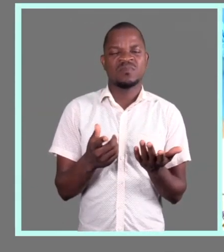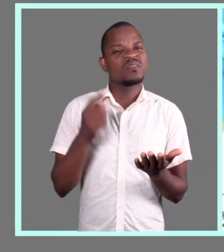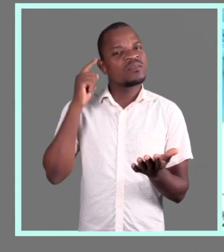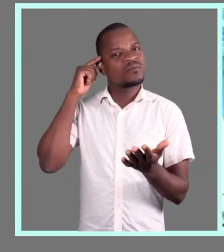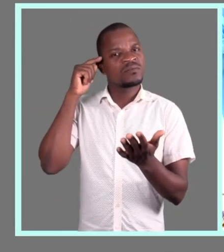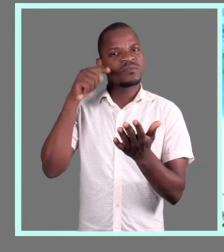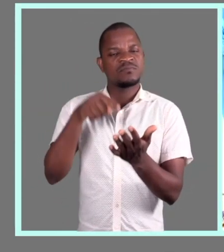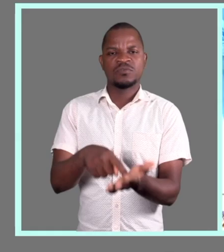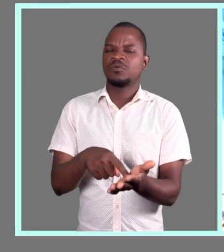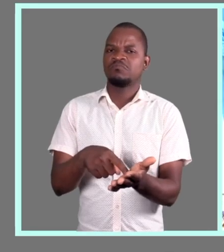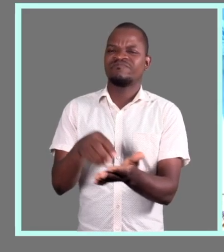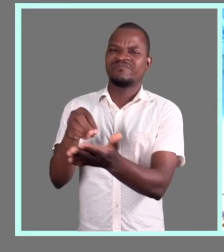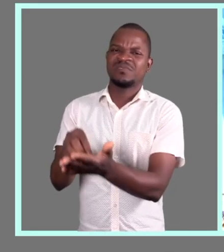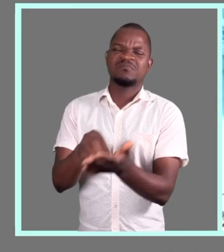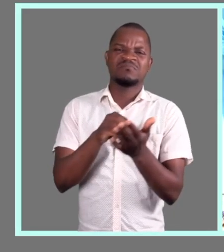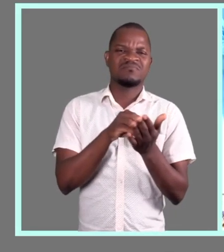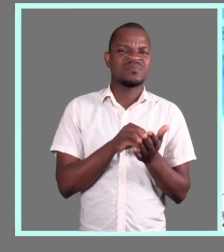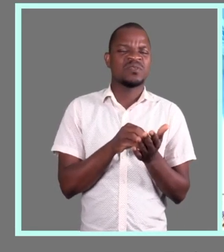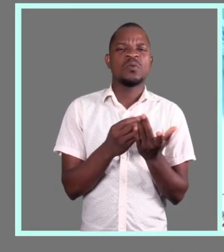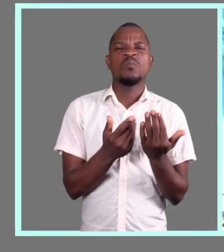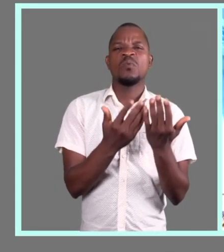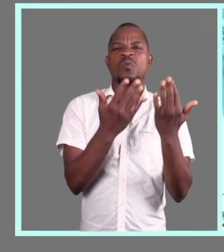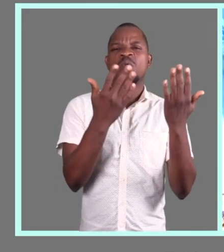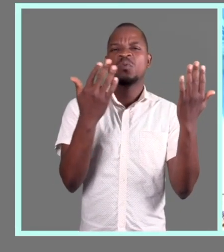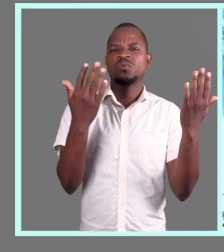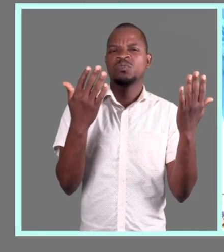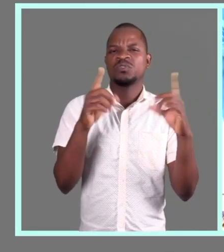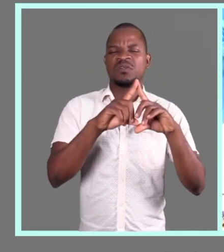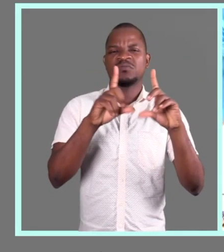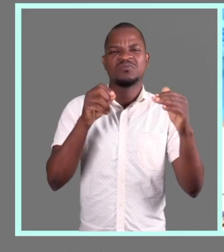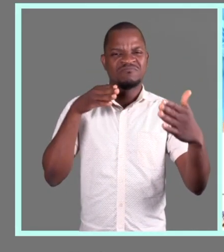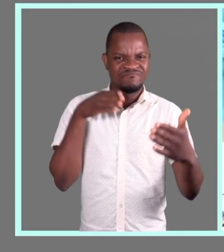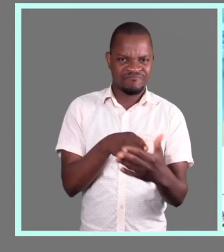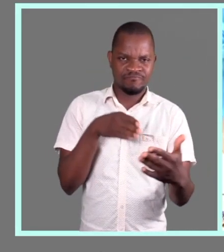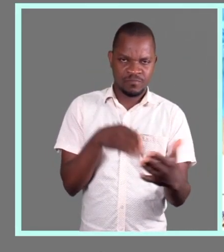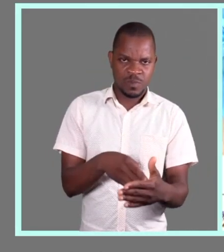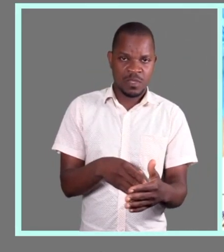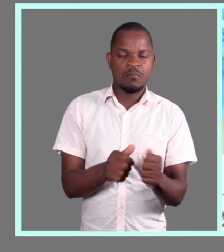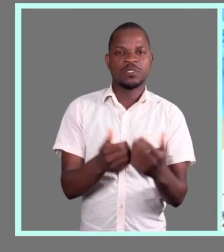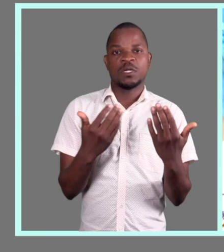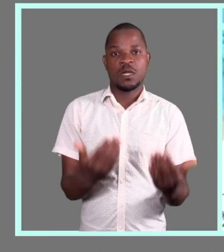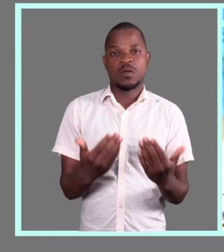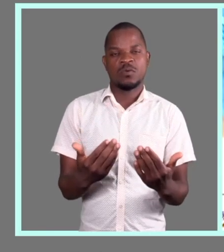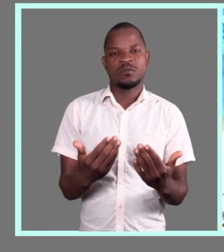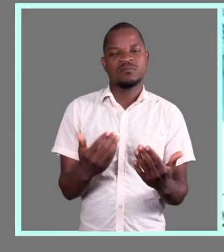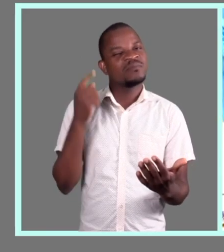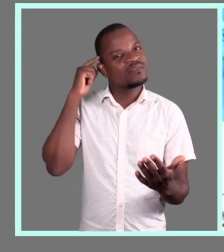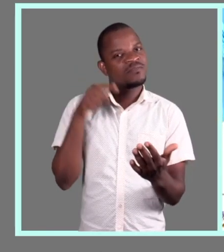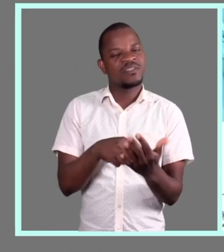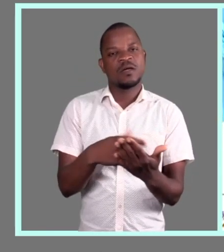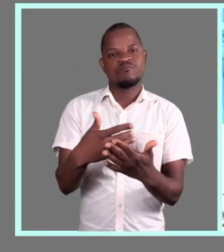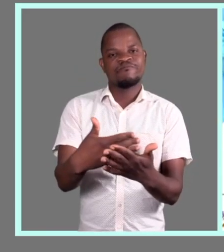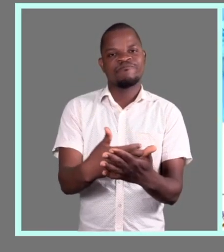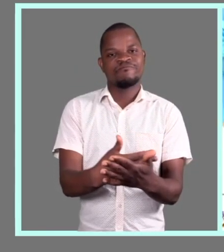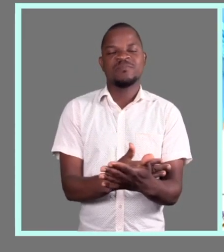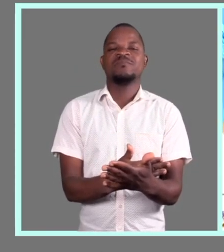E até nos trazer muitas coisas que nos trouxeram muitas dificuldades. Mas, do momento, já